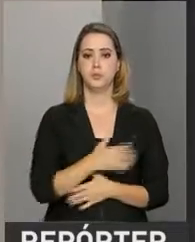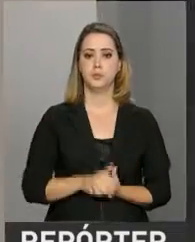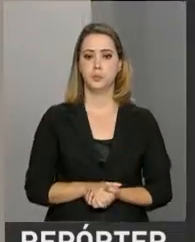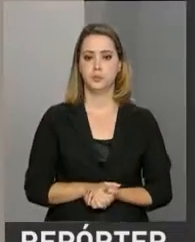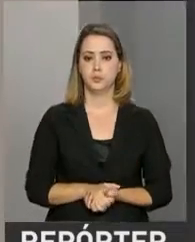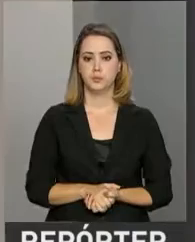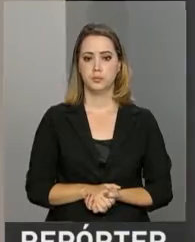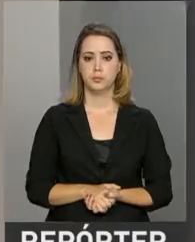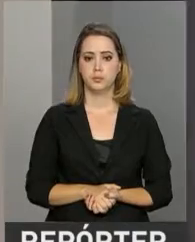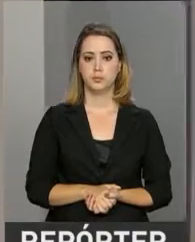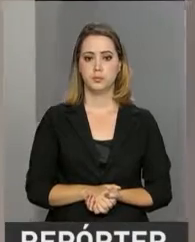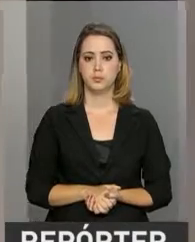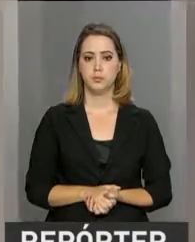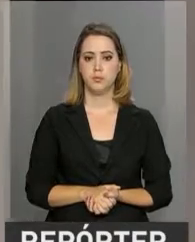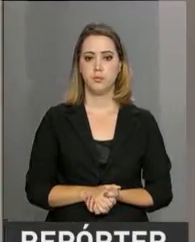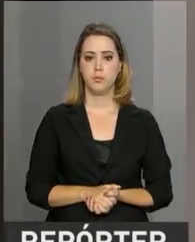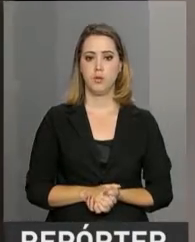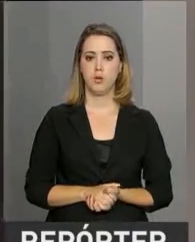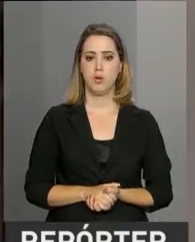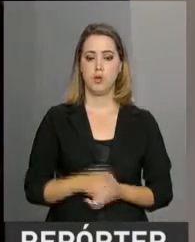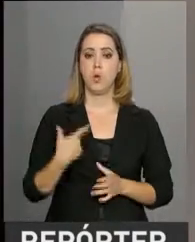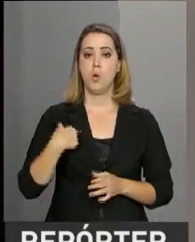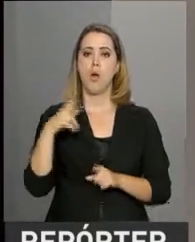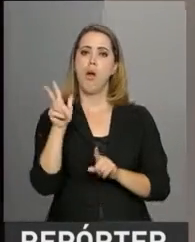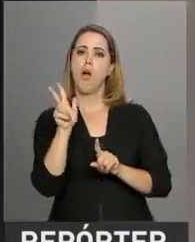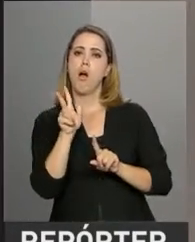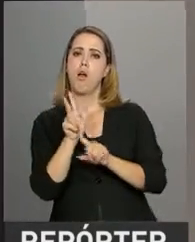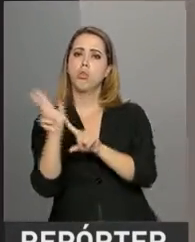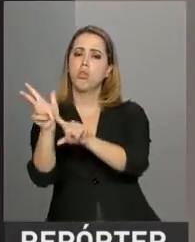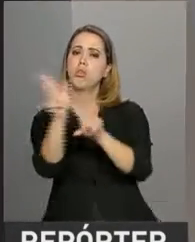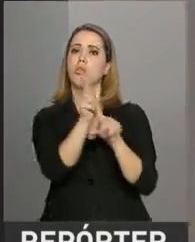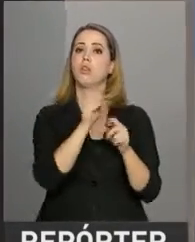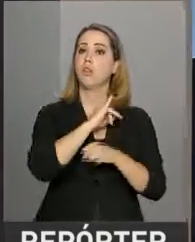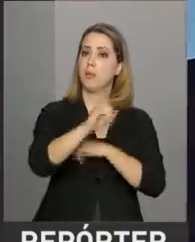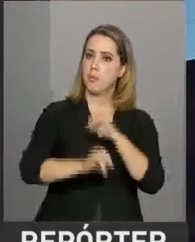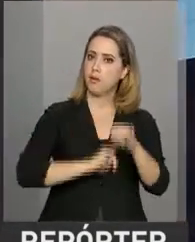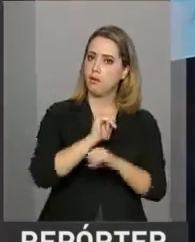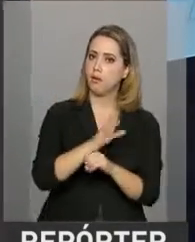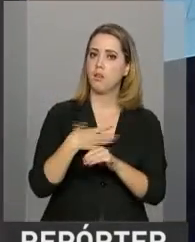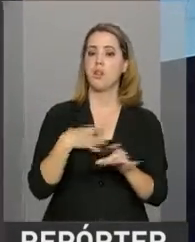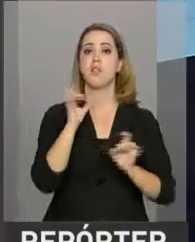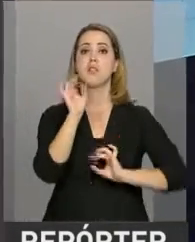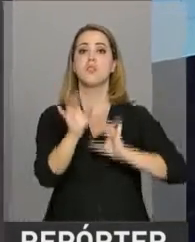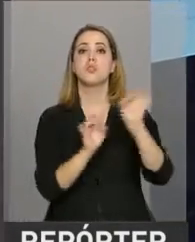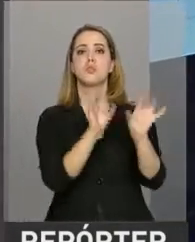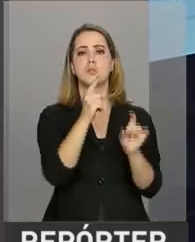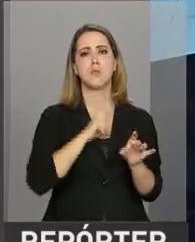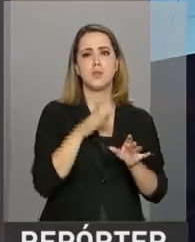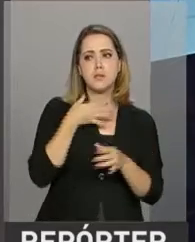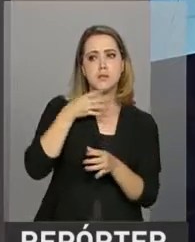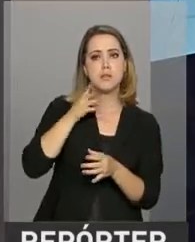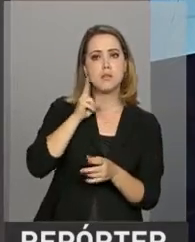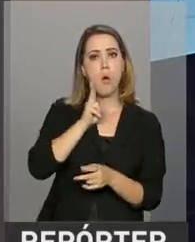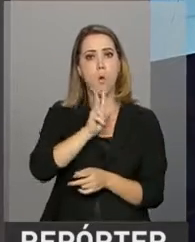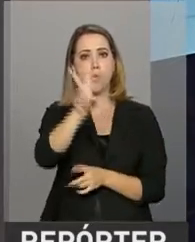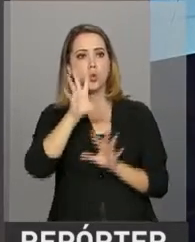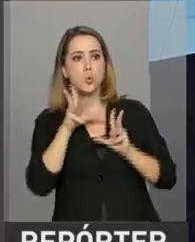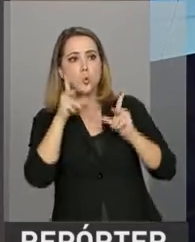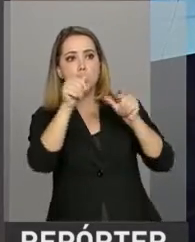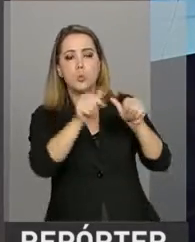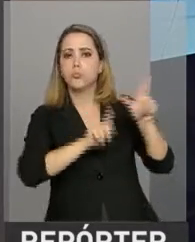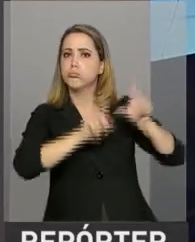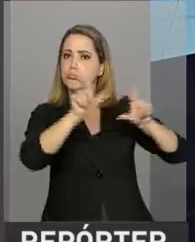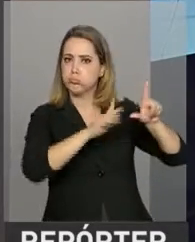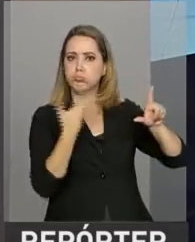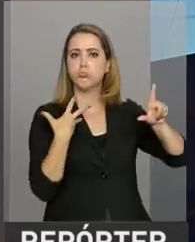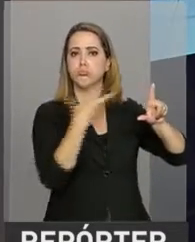17 mais ponta. Uma rede de antenas para internet banda larga exclusiva transmite dados, voz e imagens em